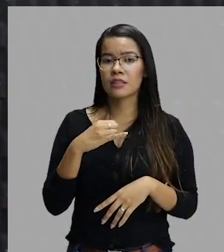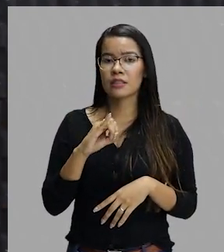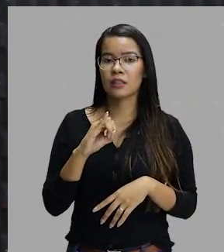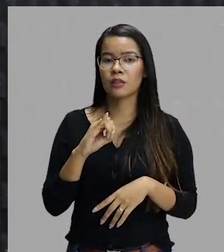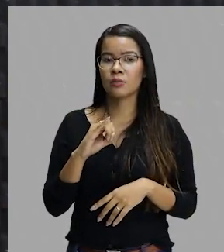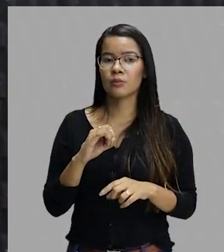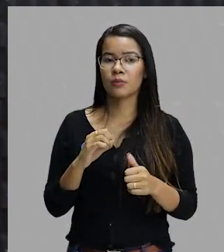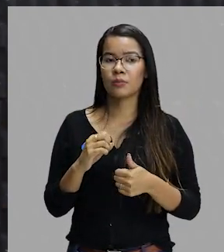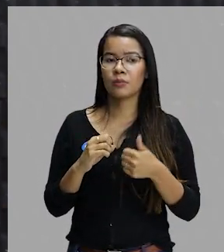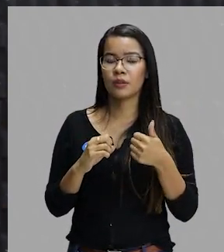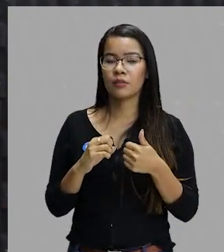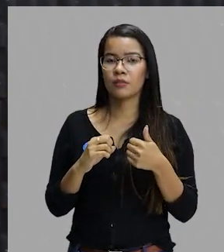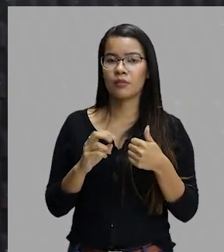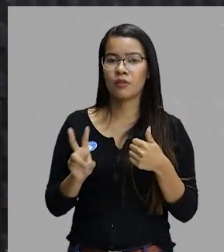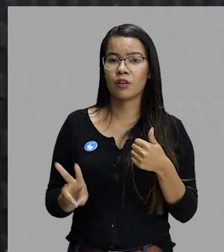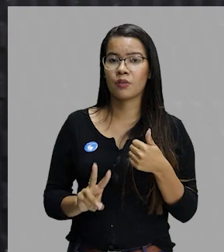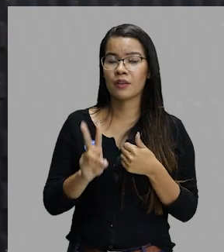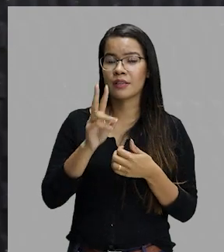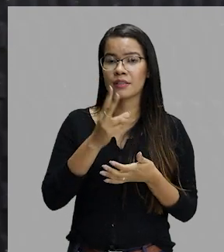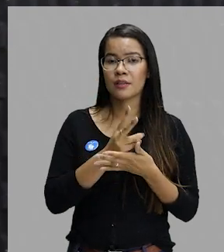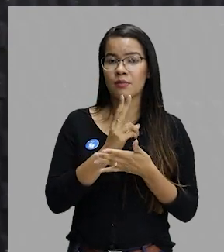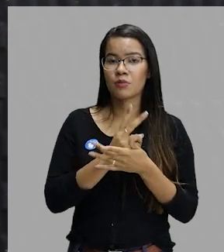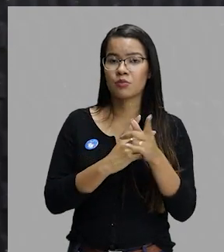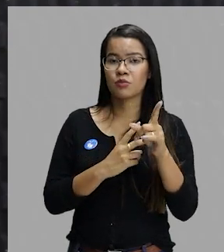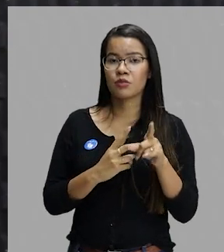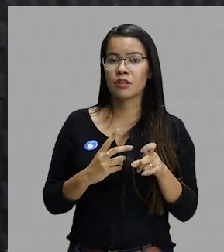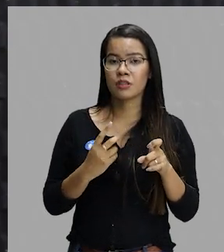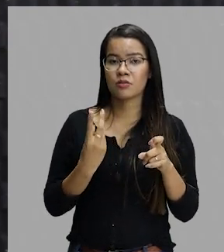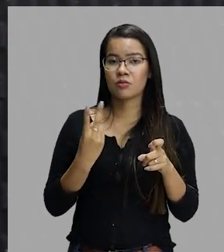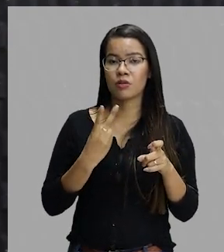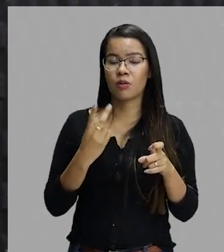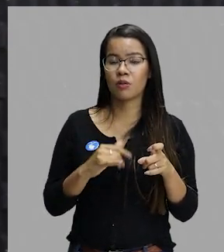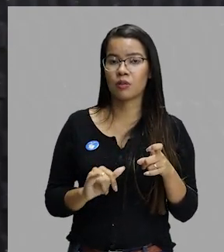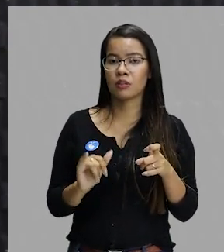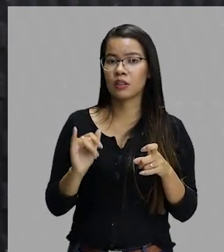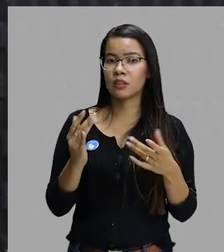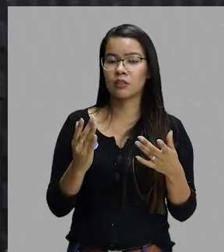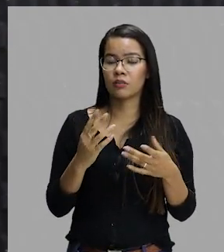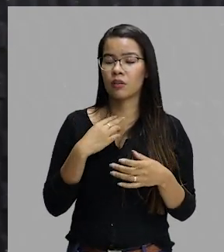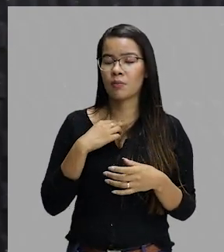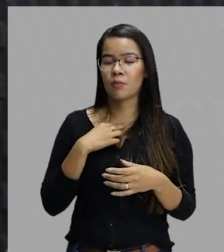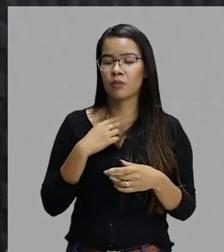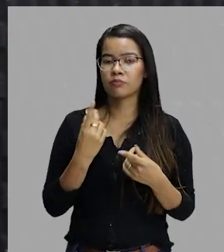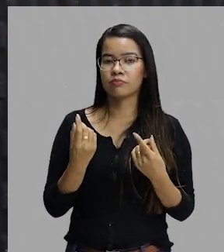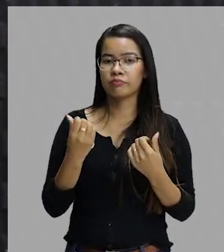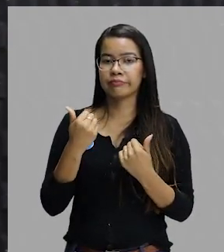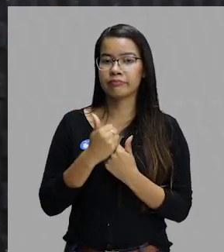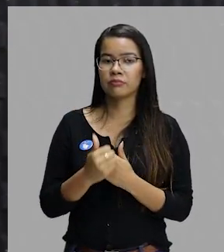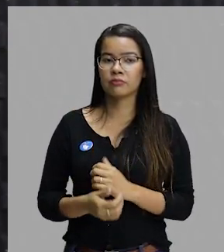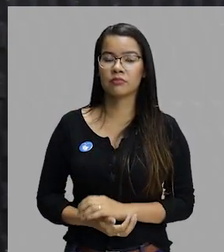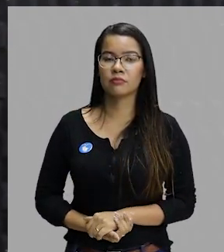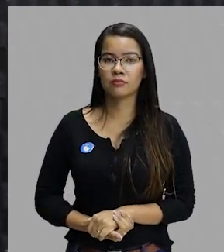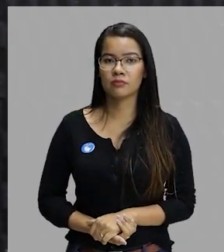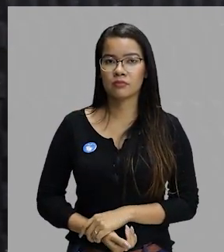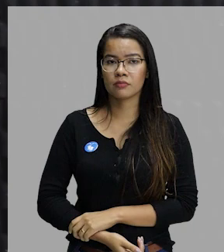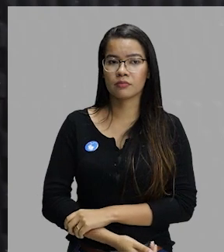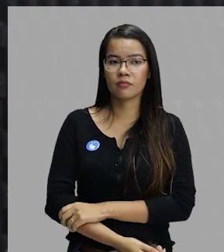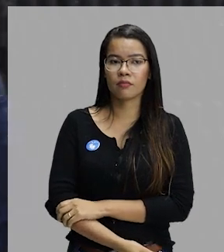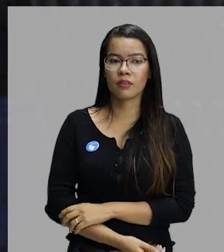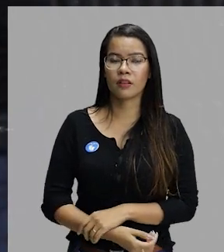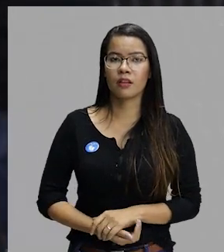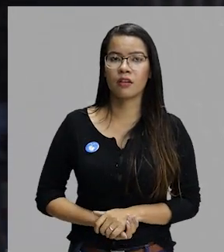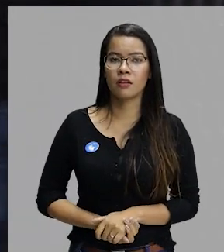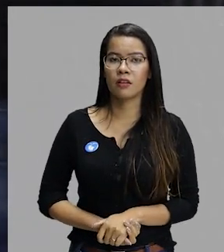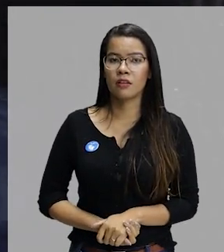primeiro valor sempre é do eixo x e o segundo do eixo y. Tá? Então não pode ser 1 e 2, é 2 e 1. Então vamos localizar